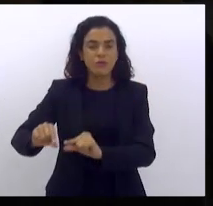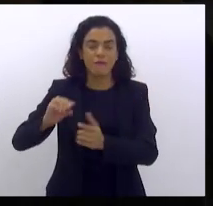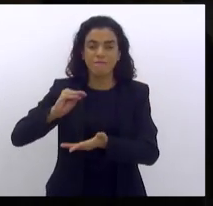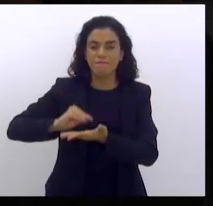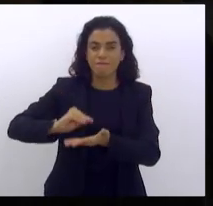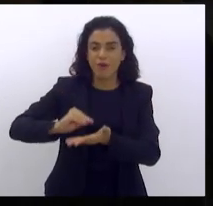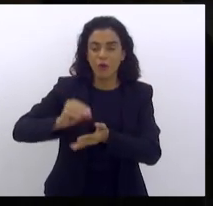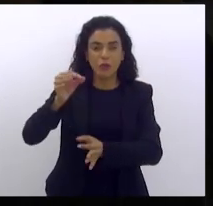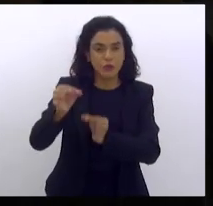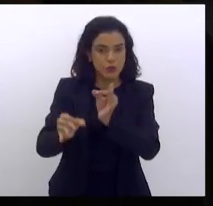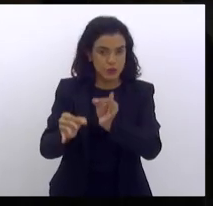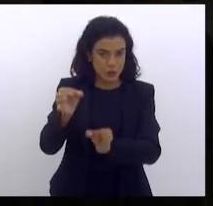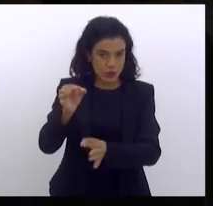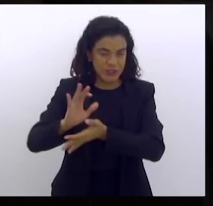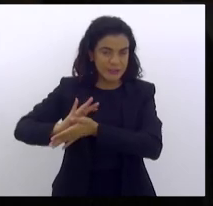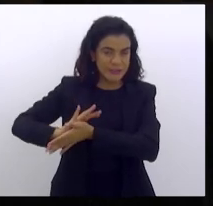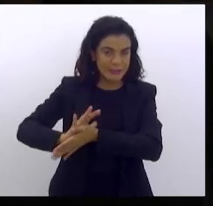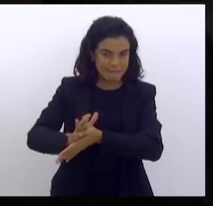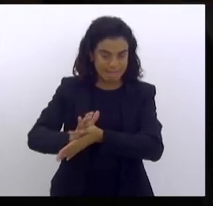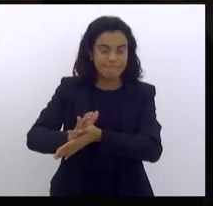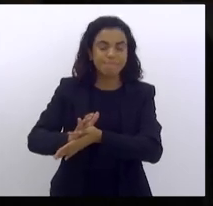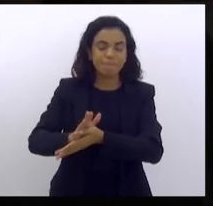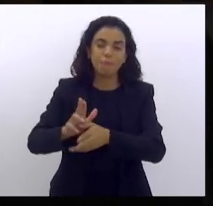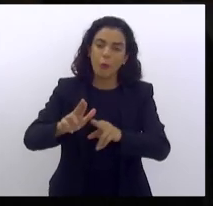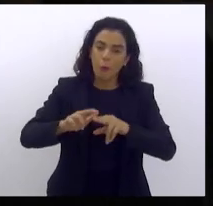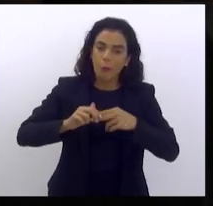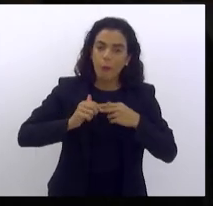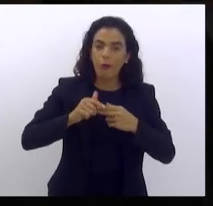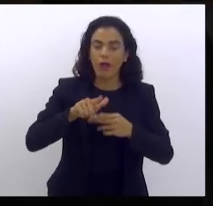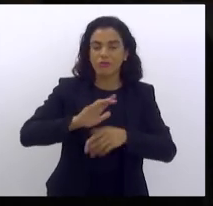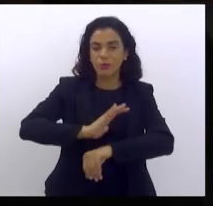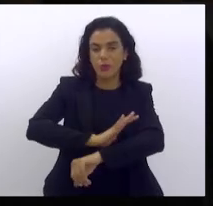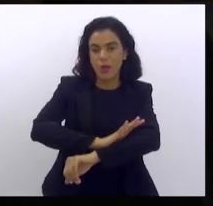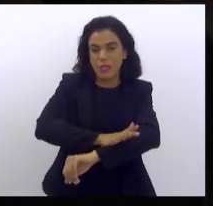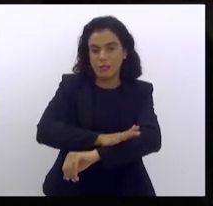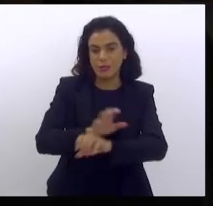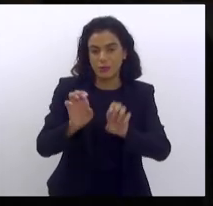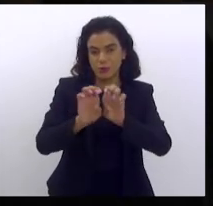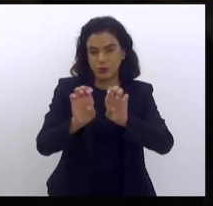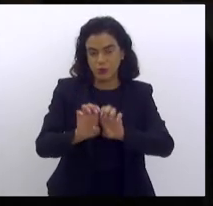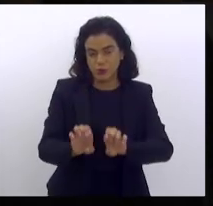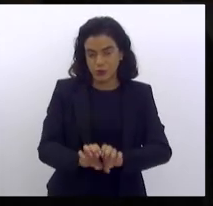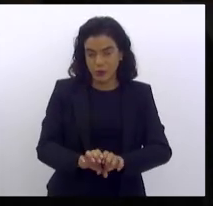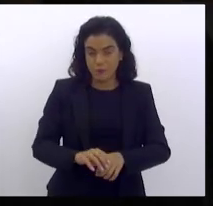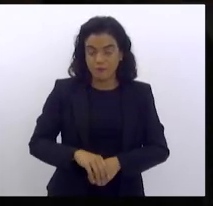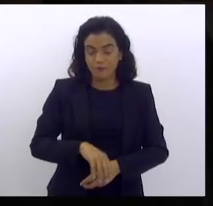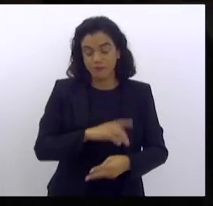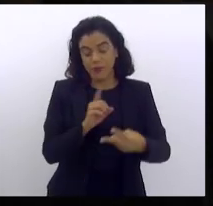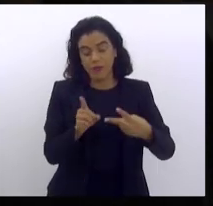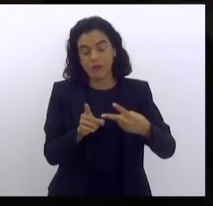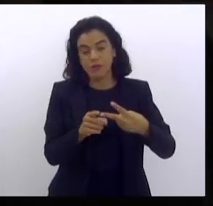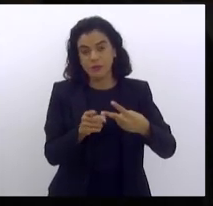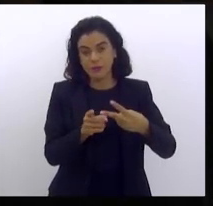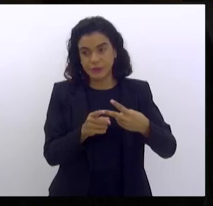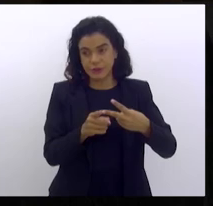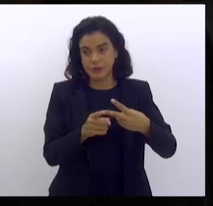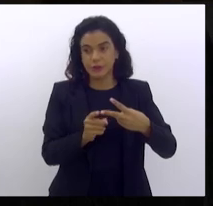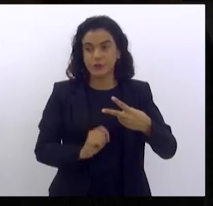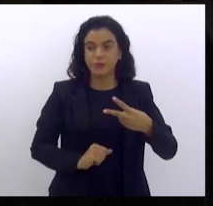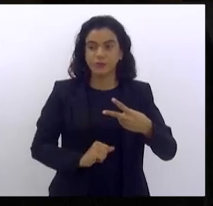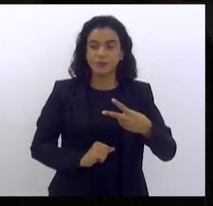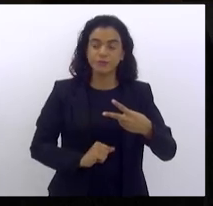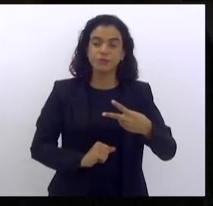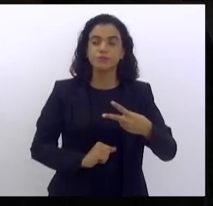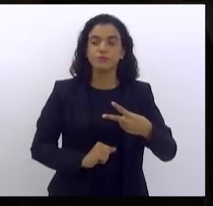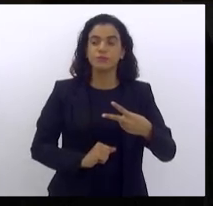injustiças que são feitas em função desse racismo estrutural. Segundo ponto, senhor